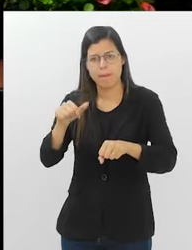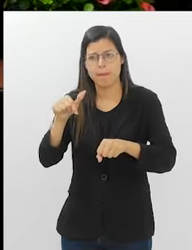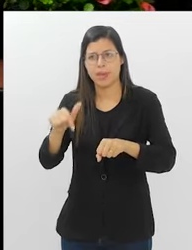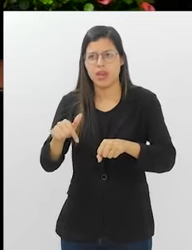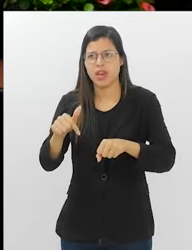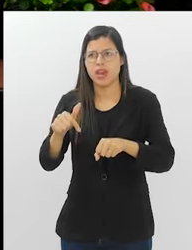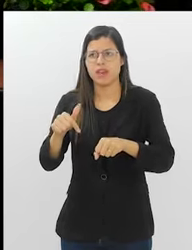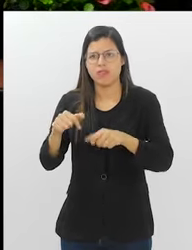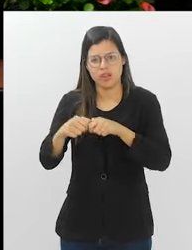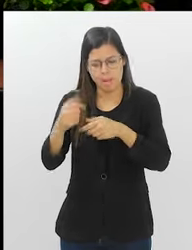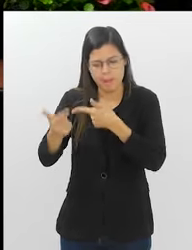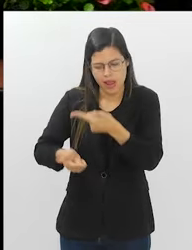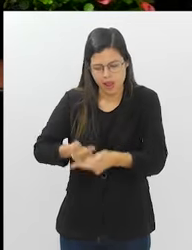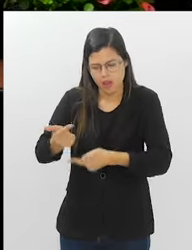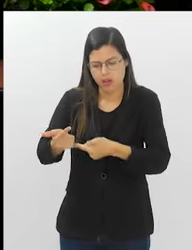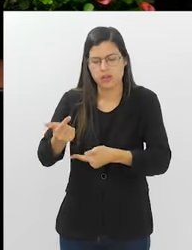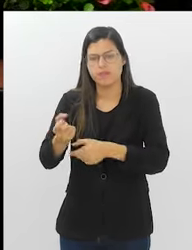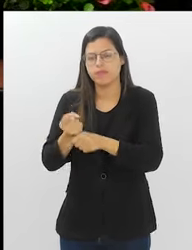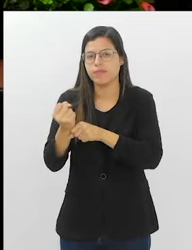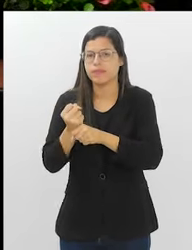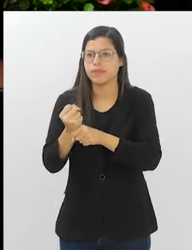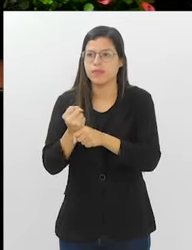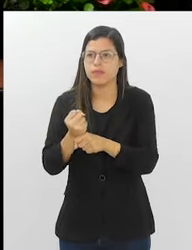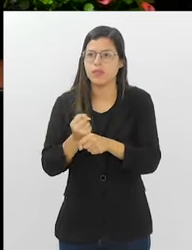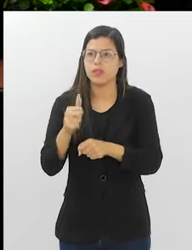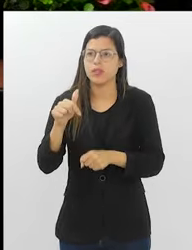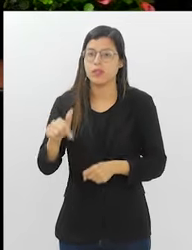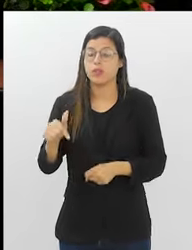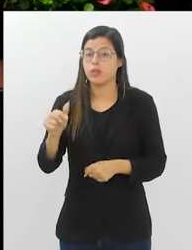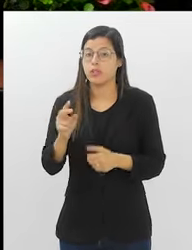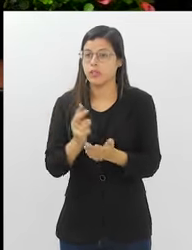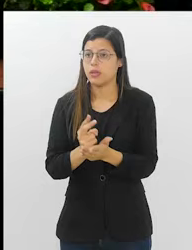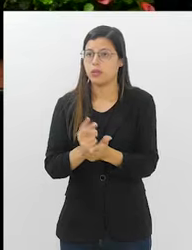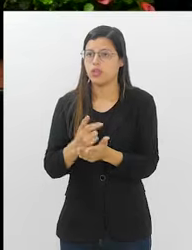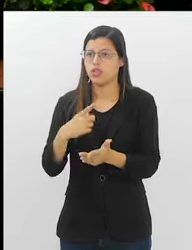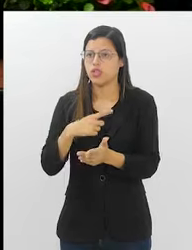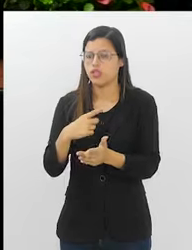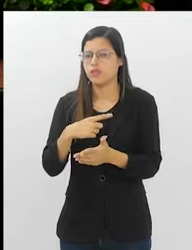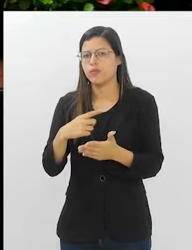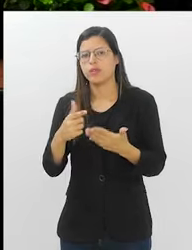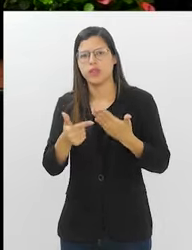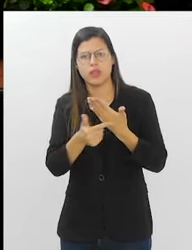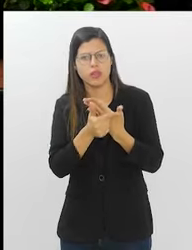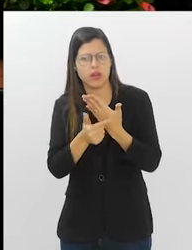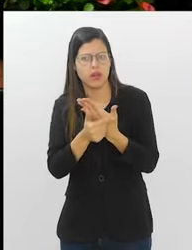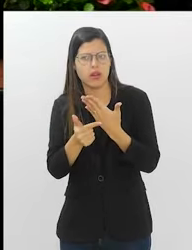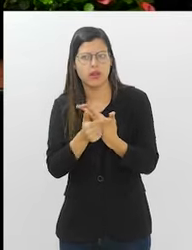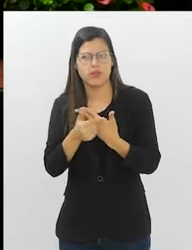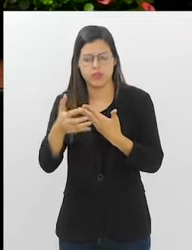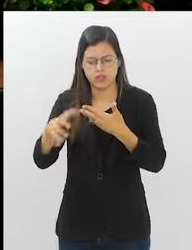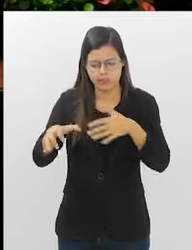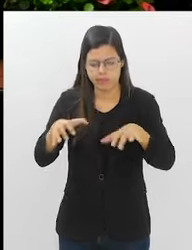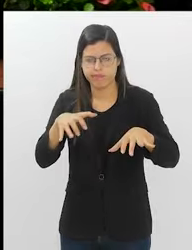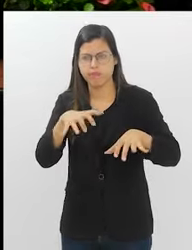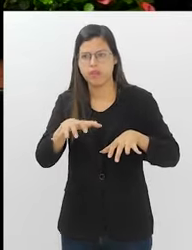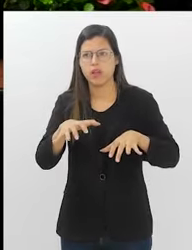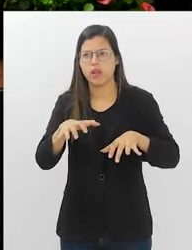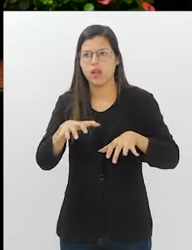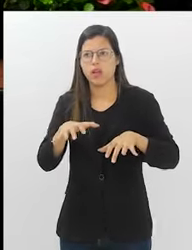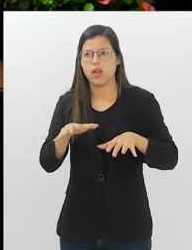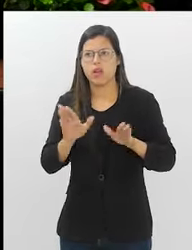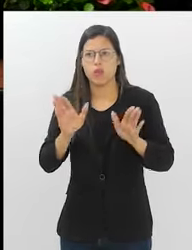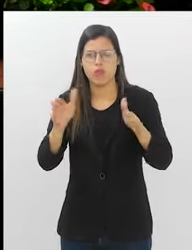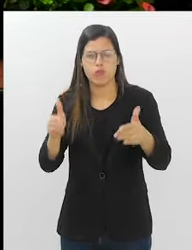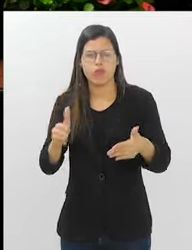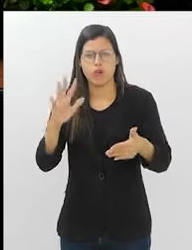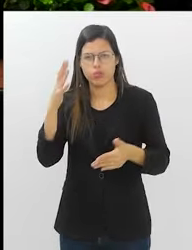carreira. O tempo inteiro eu tive a divisão de tarefas, né? Eu me dediquei ao